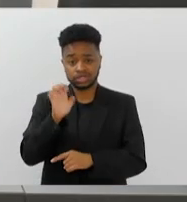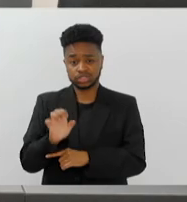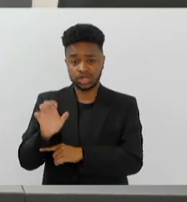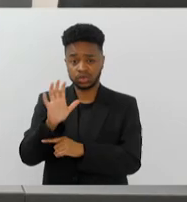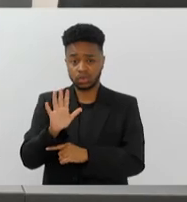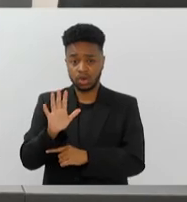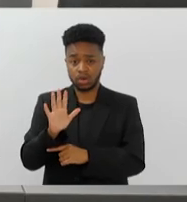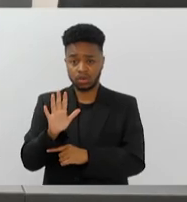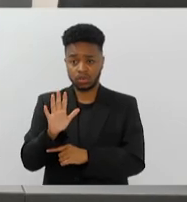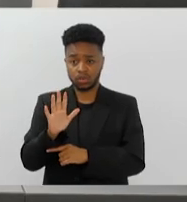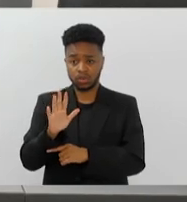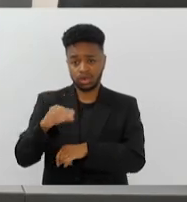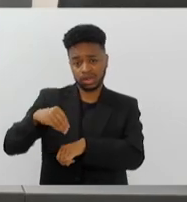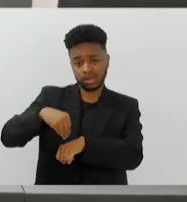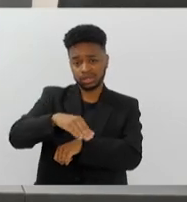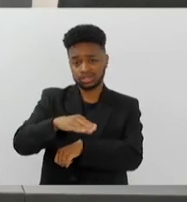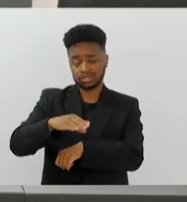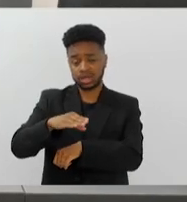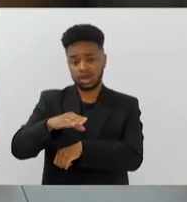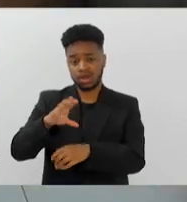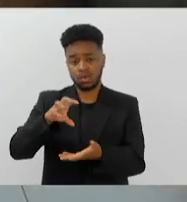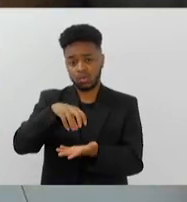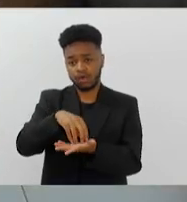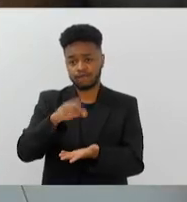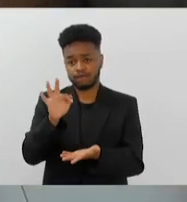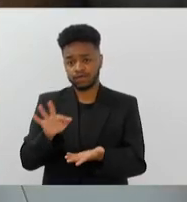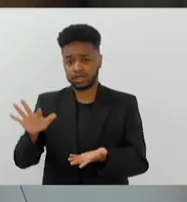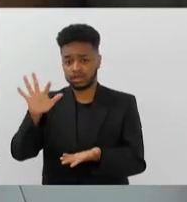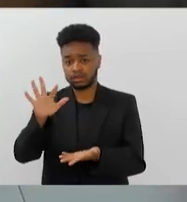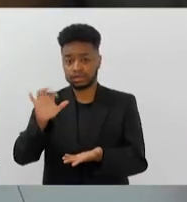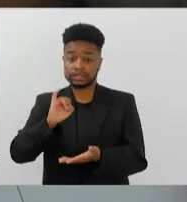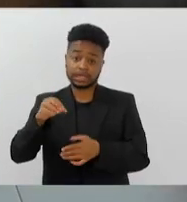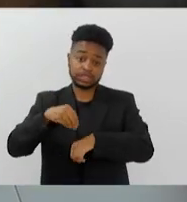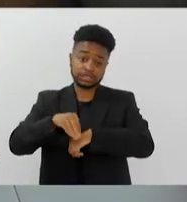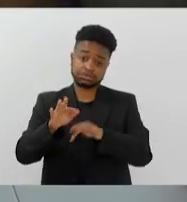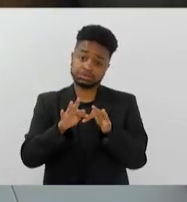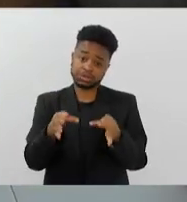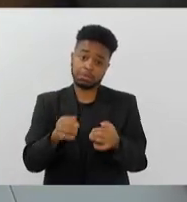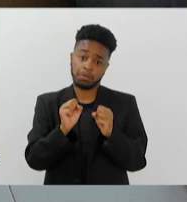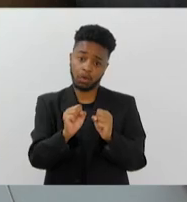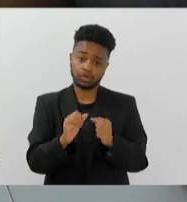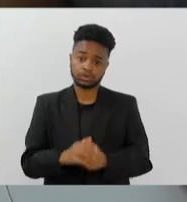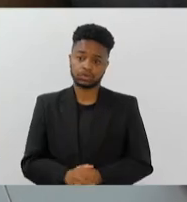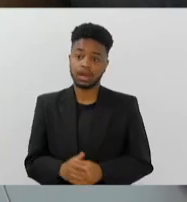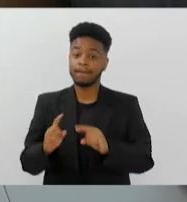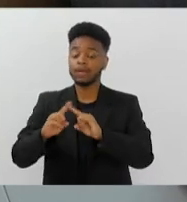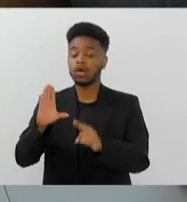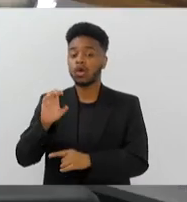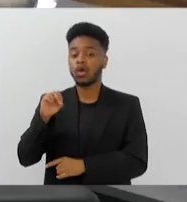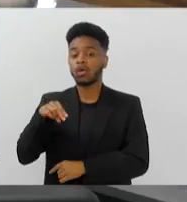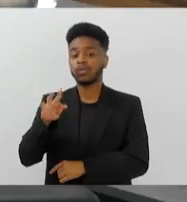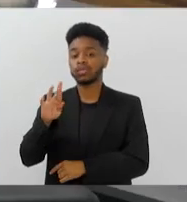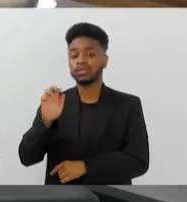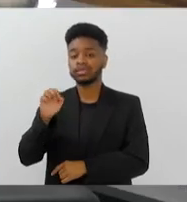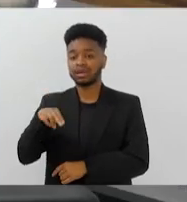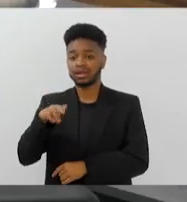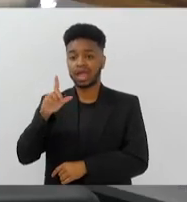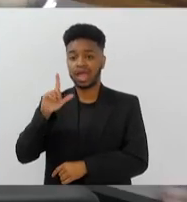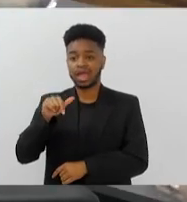indicar ao órgão federal? Sim, como indicação simples. Mas o CONTRAN como um órgão